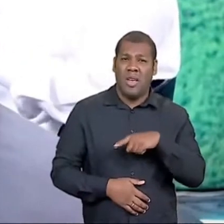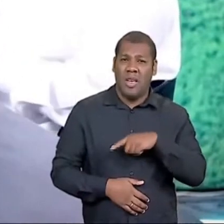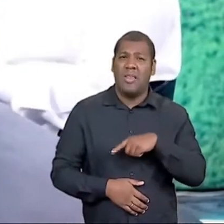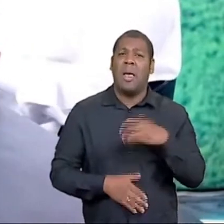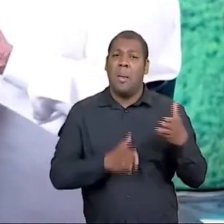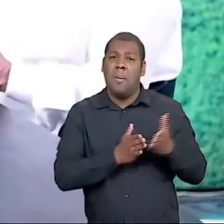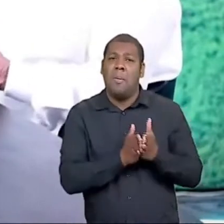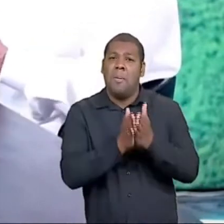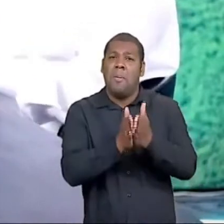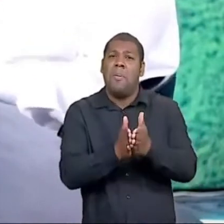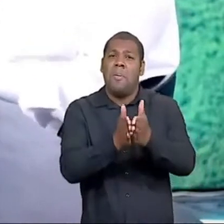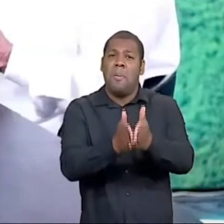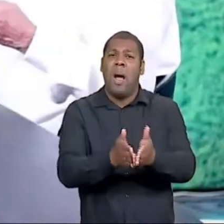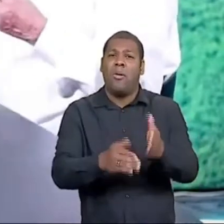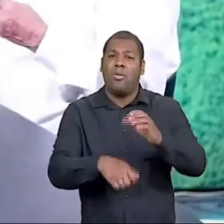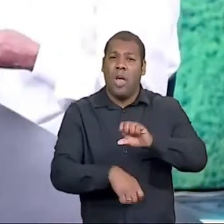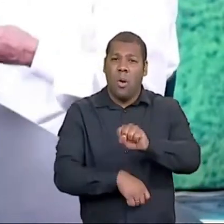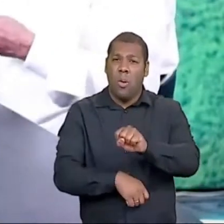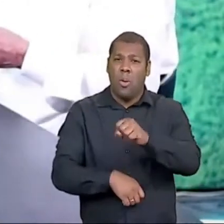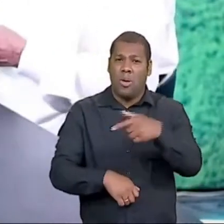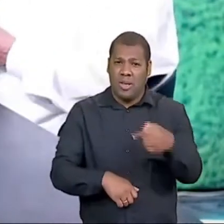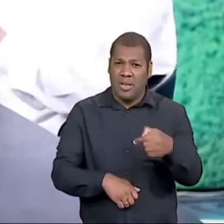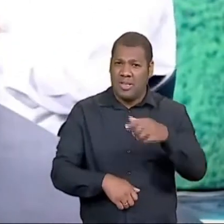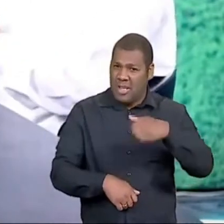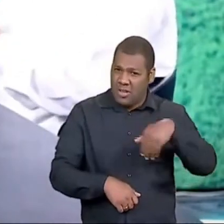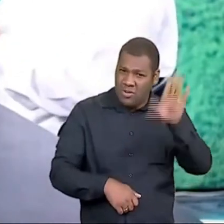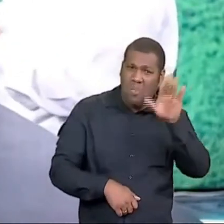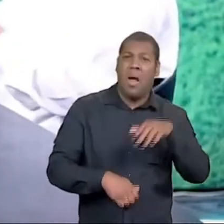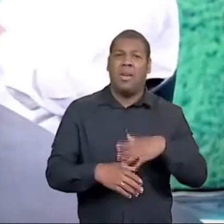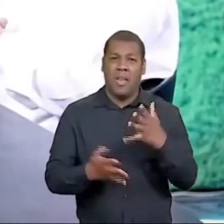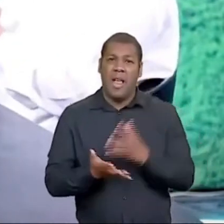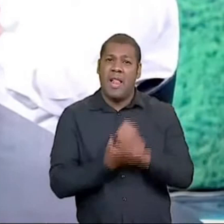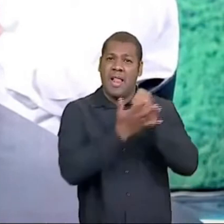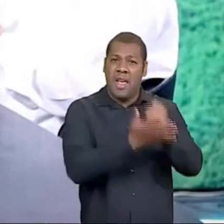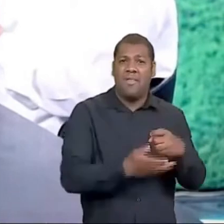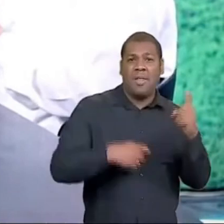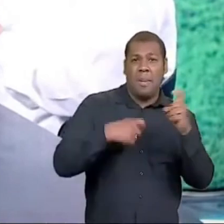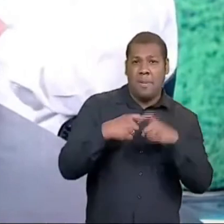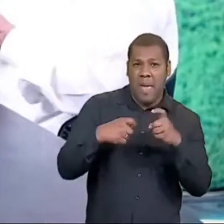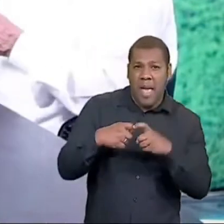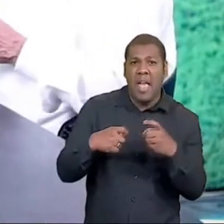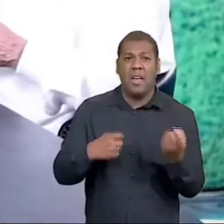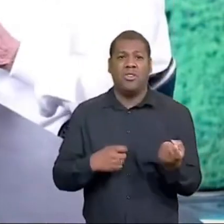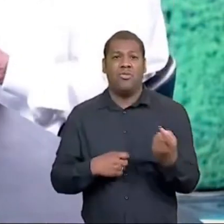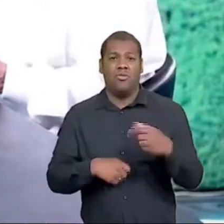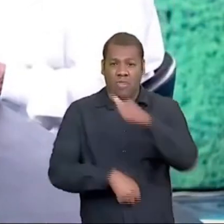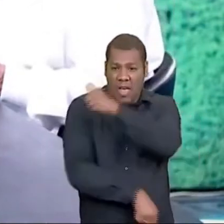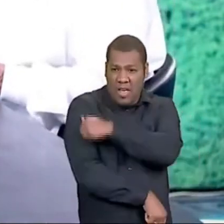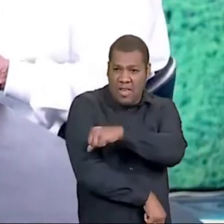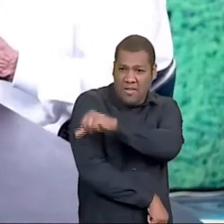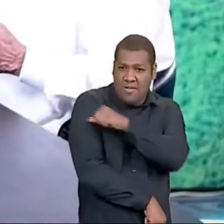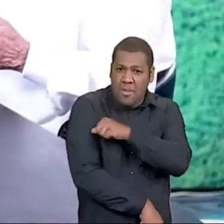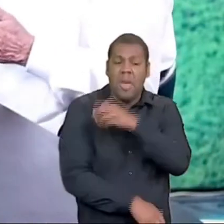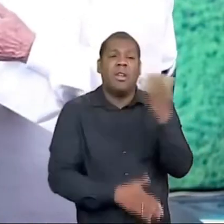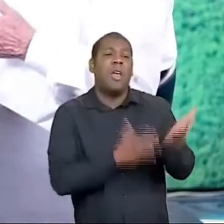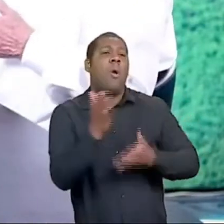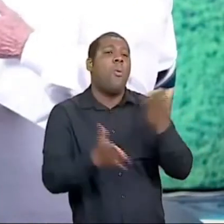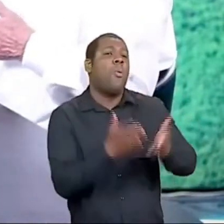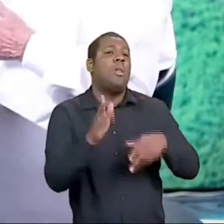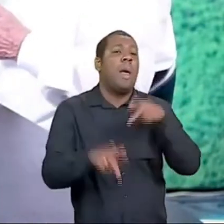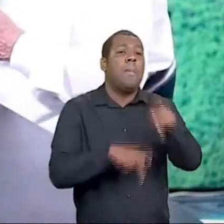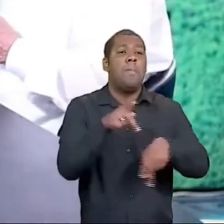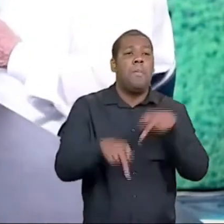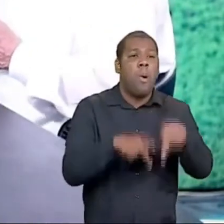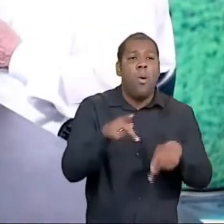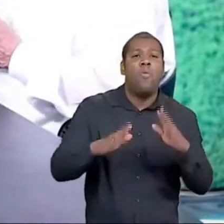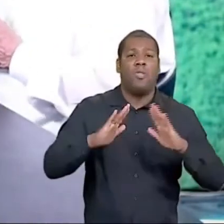brasileiras, levando médico, dentista e enfermeira para cuidar do povo que mora às margens do rio. Esse é um fato inusitado, é uma coisa que